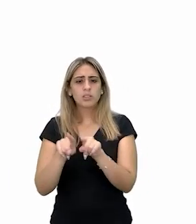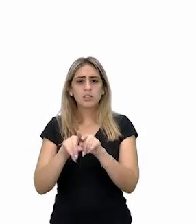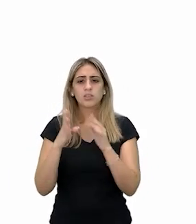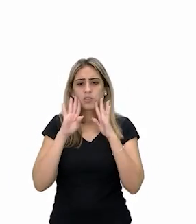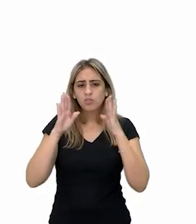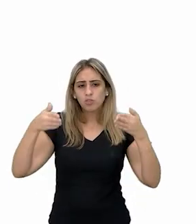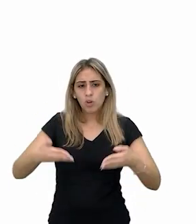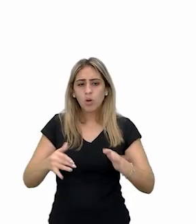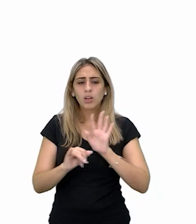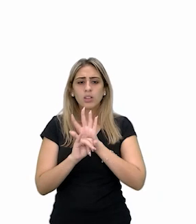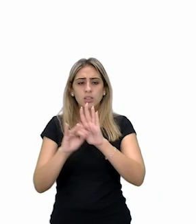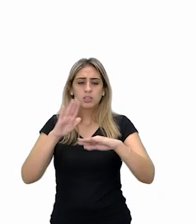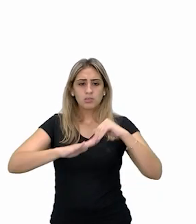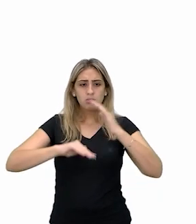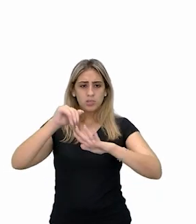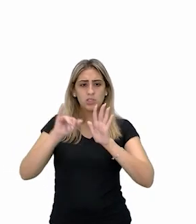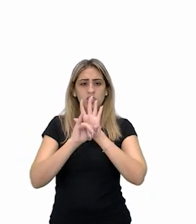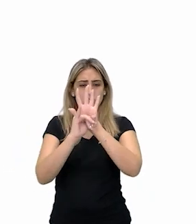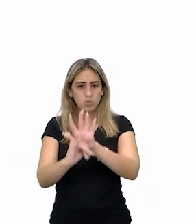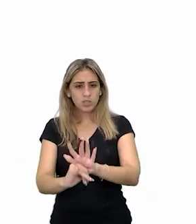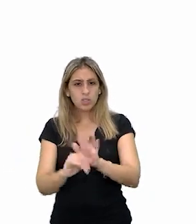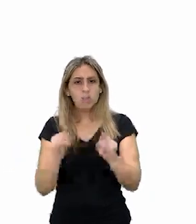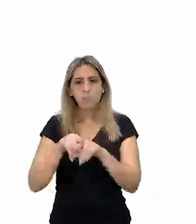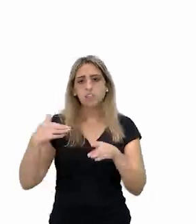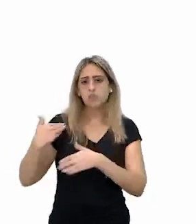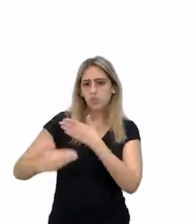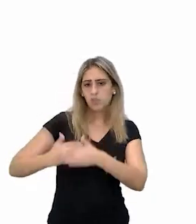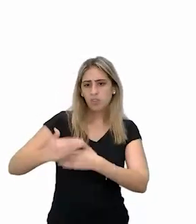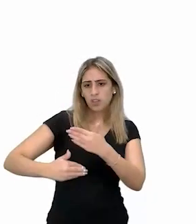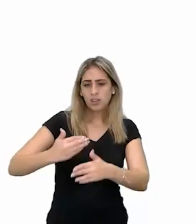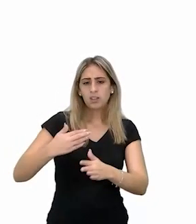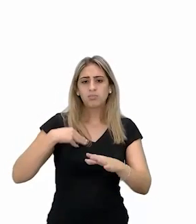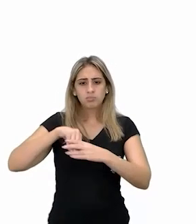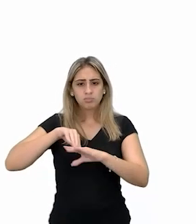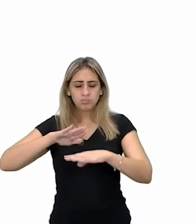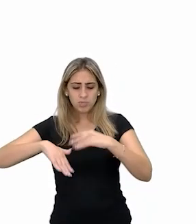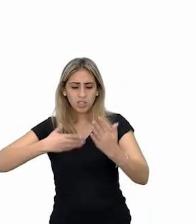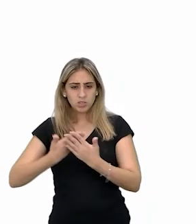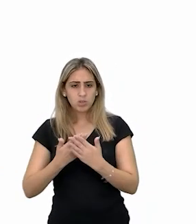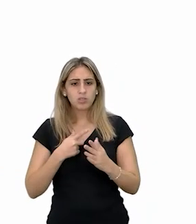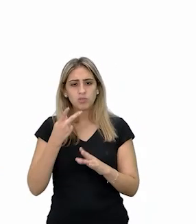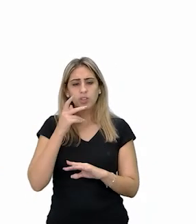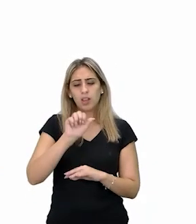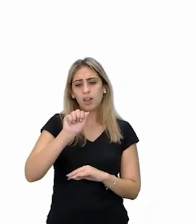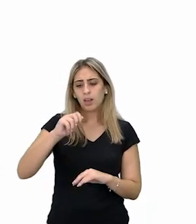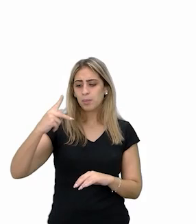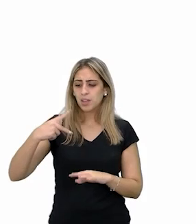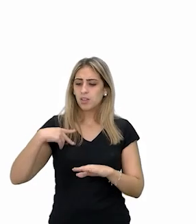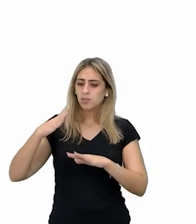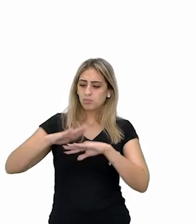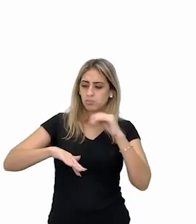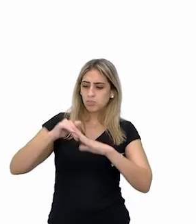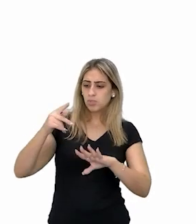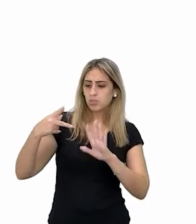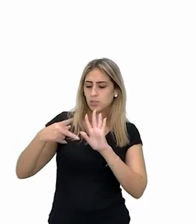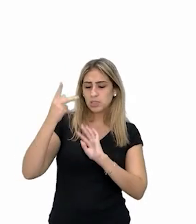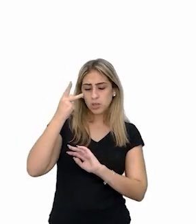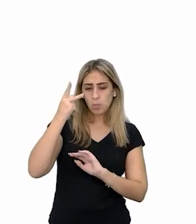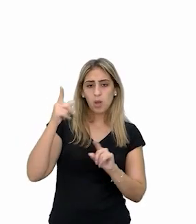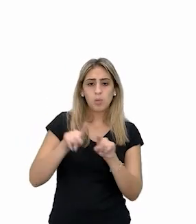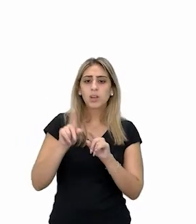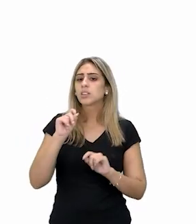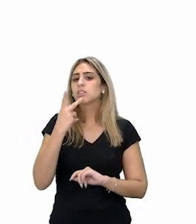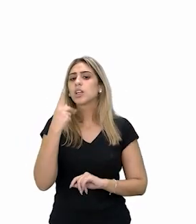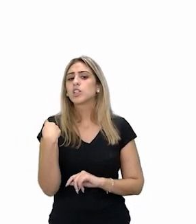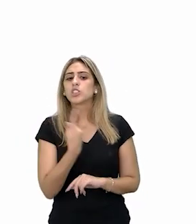foco hoje para as avaliações institucionais, a gente trabalhou com a AP, a gente trabalhou com a Plataforma São Paulo. Não quer dizer que a gente não possa,